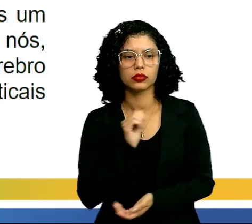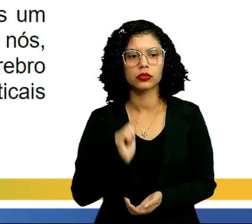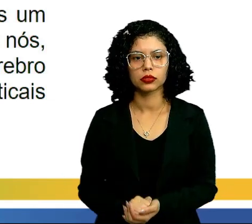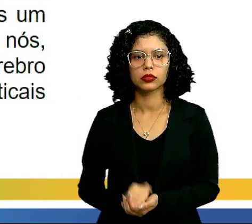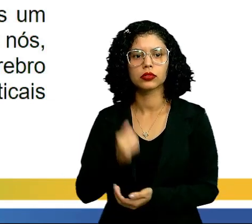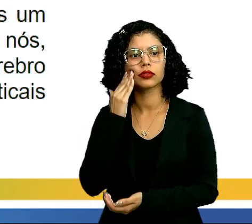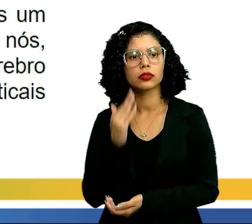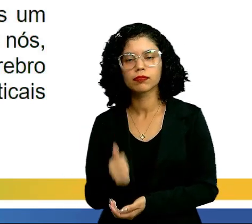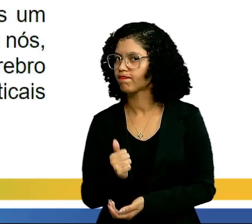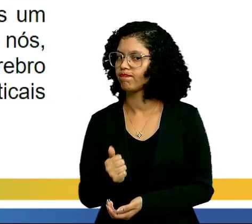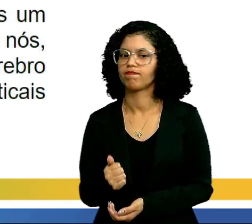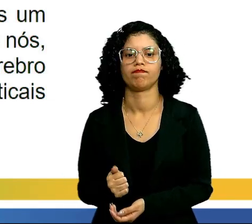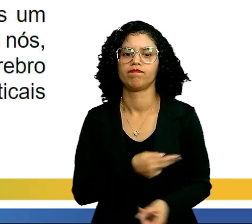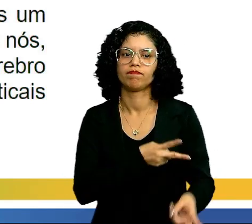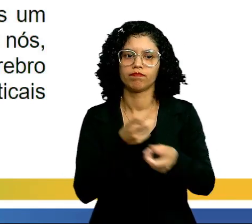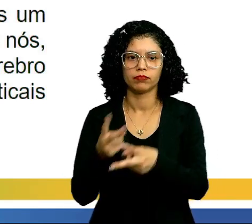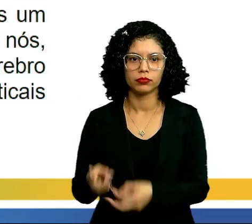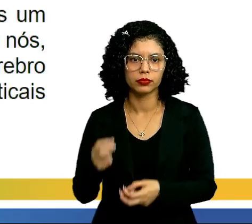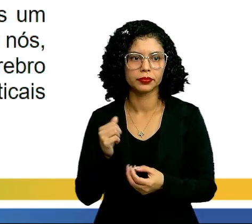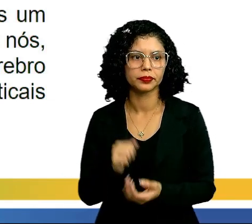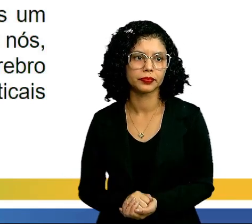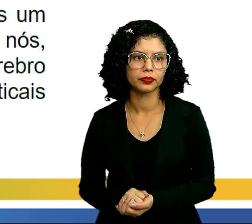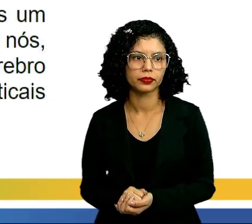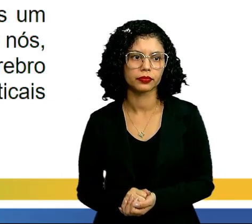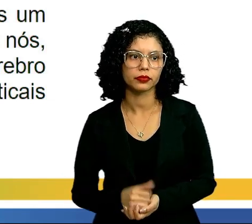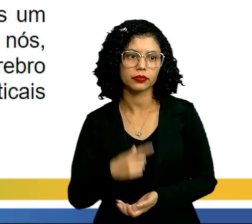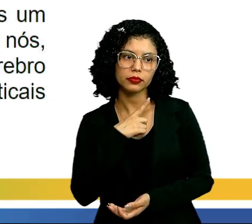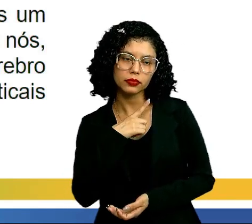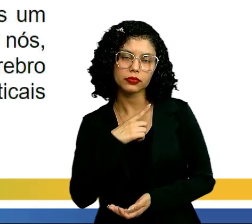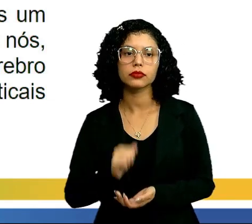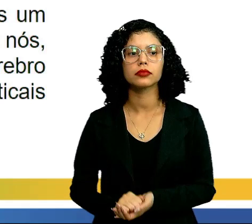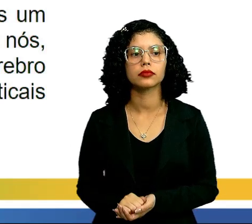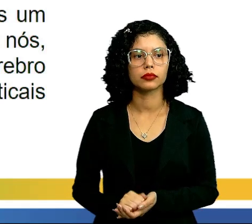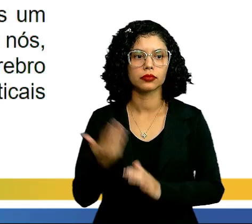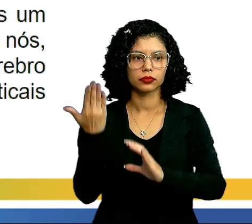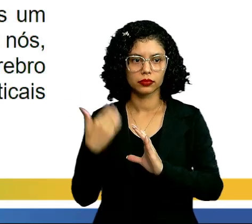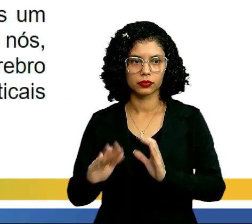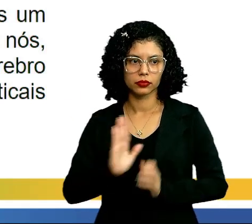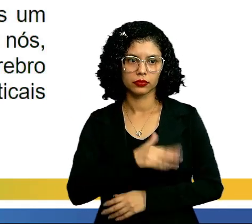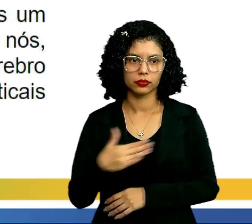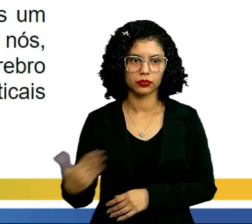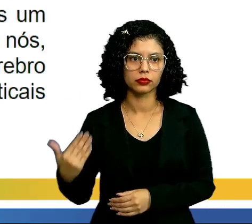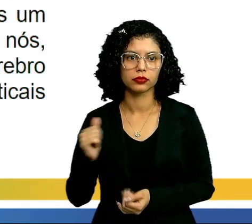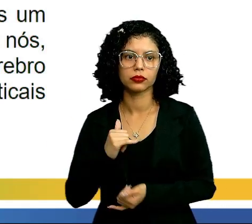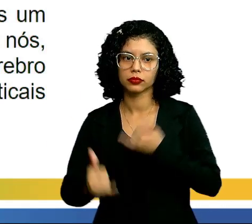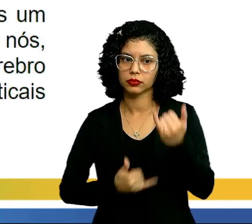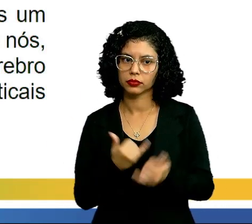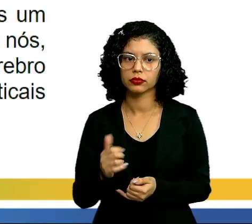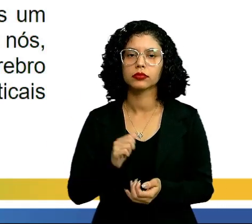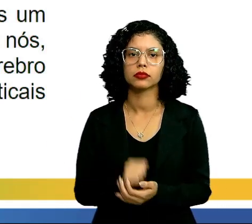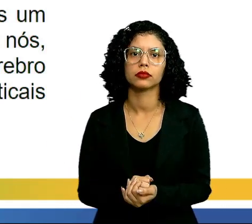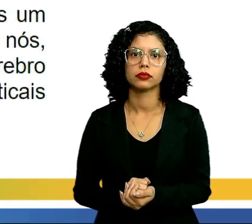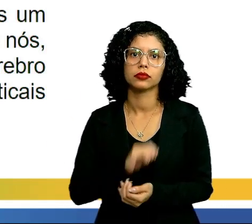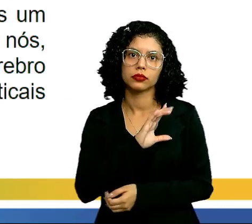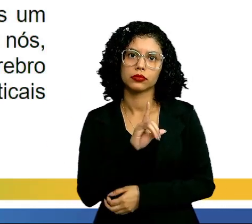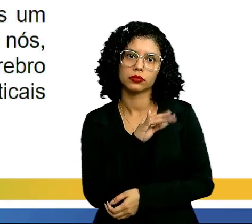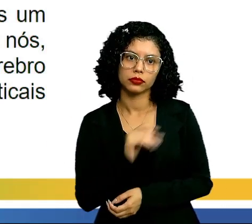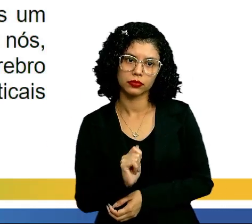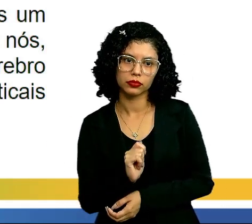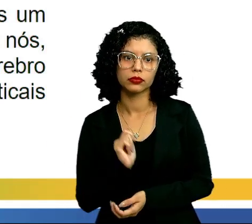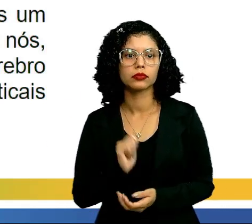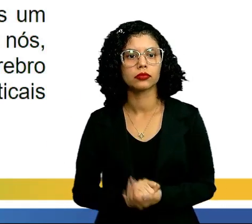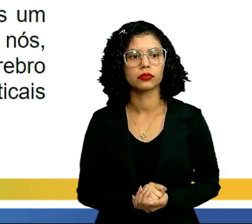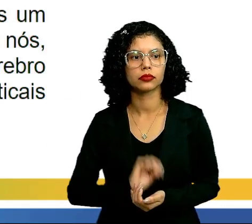que nós não somos capazes de perceber, e que eles emitem quando estão brincando de rolar no